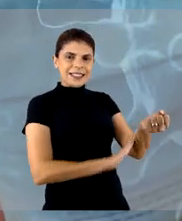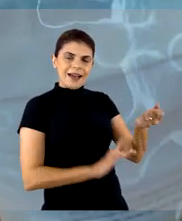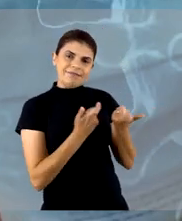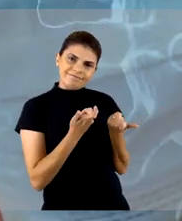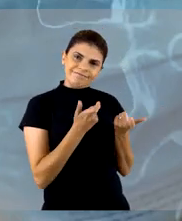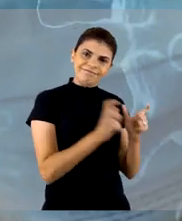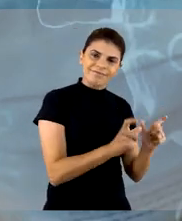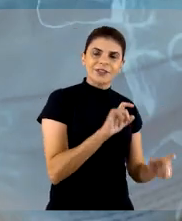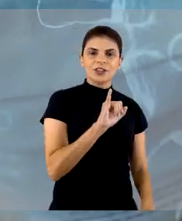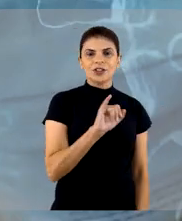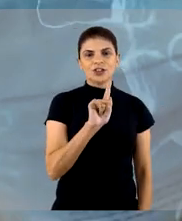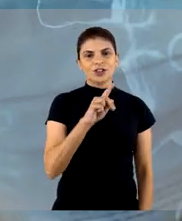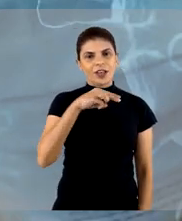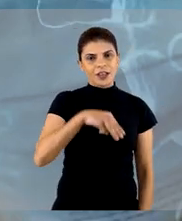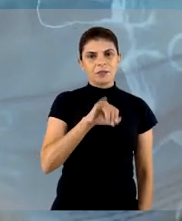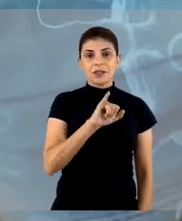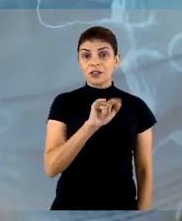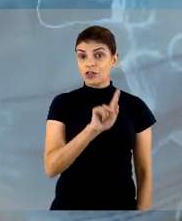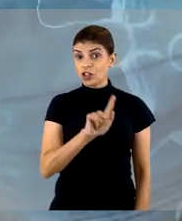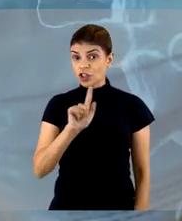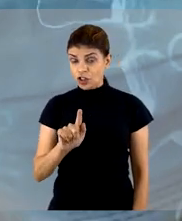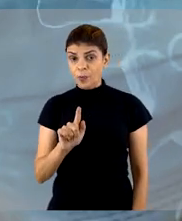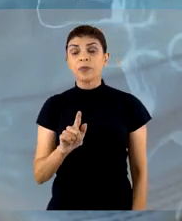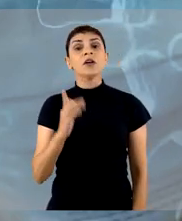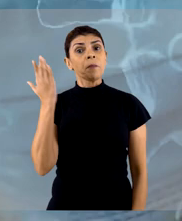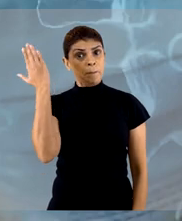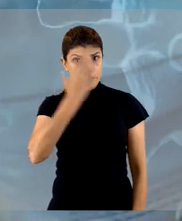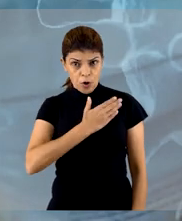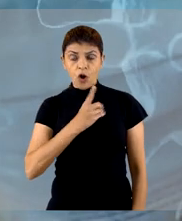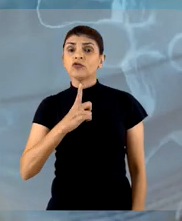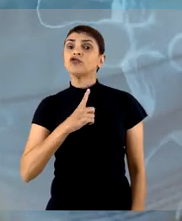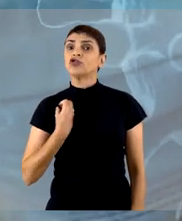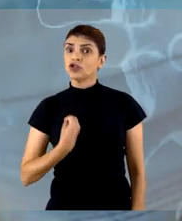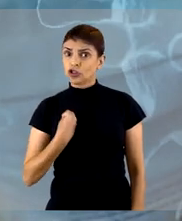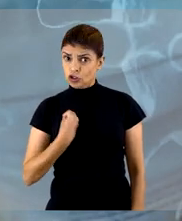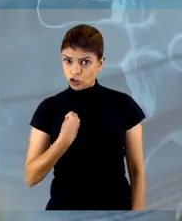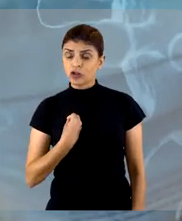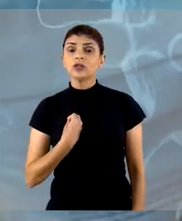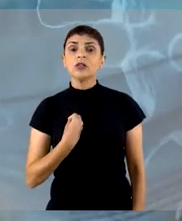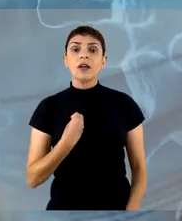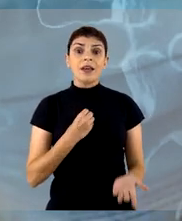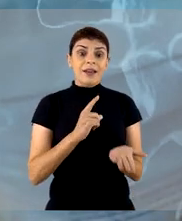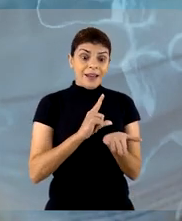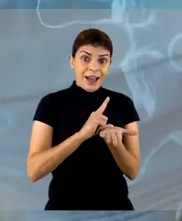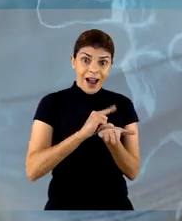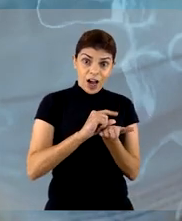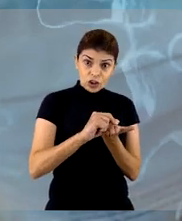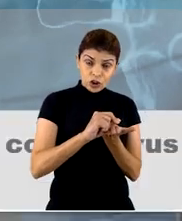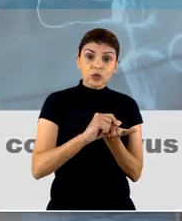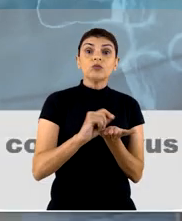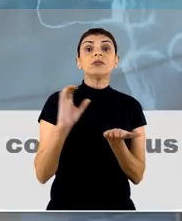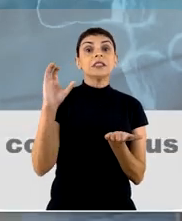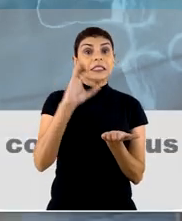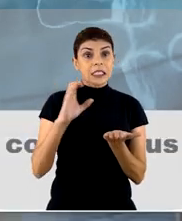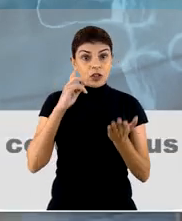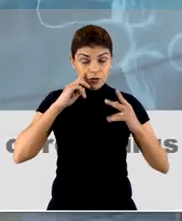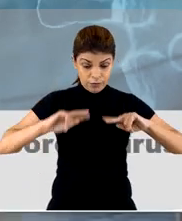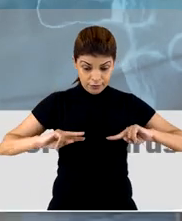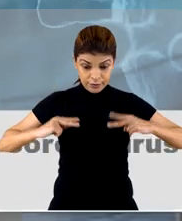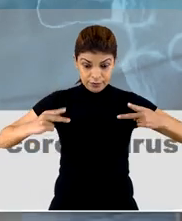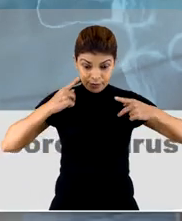dos anticorpos IgM e IgG. O artigo científico que eu utilizei para servir de base para esse vídeo que eu estou gravando para